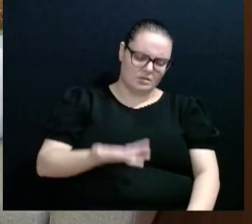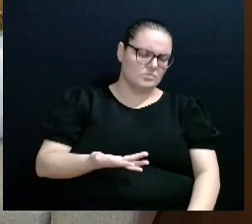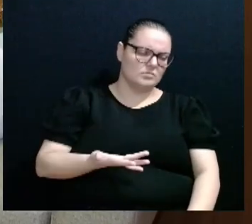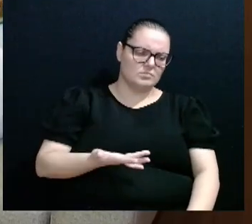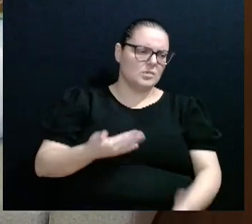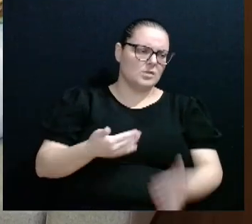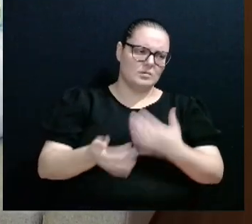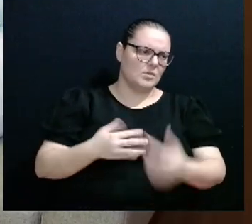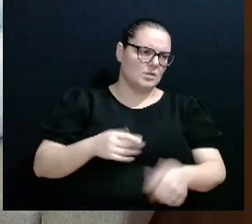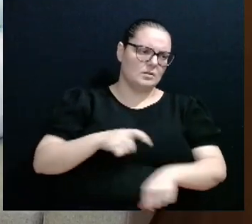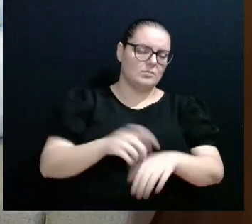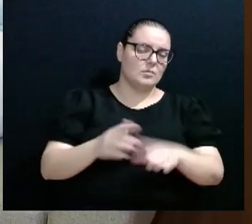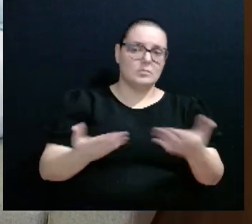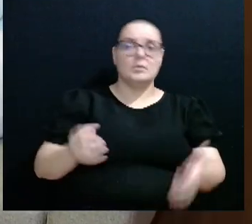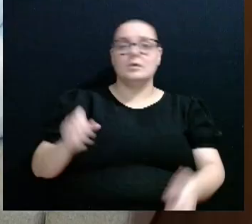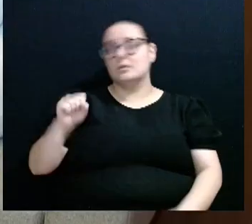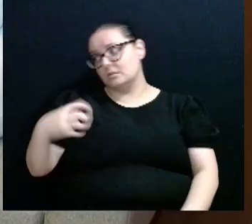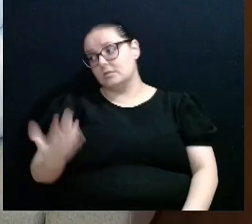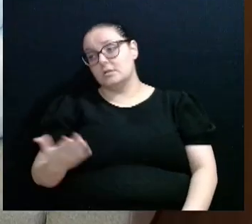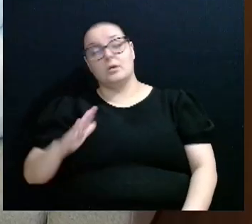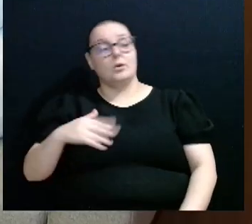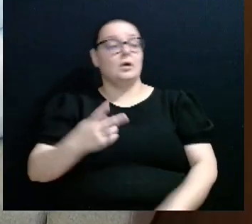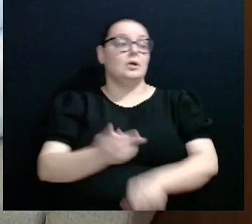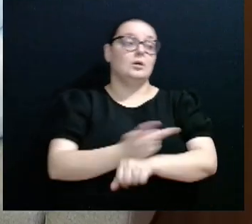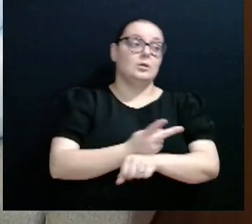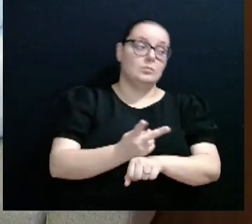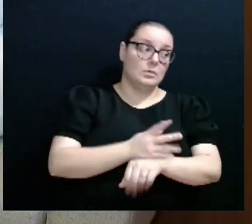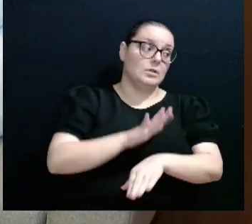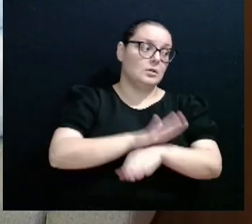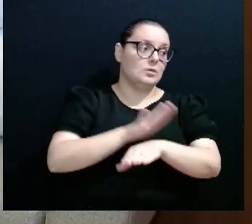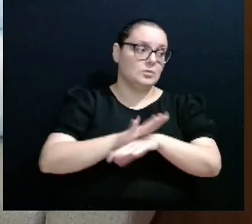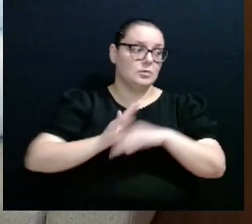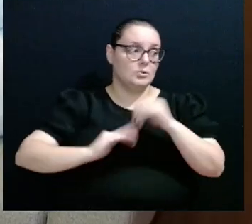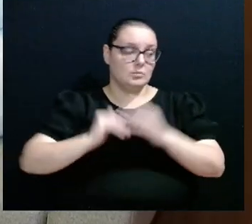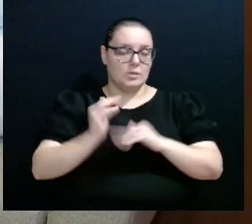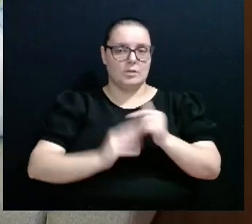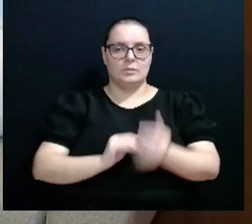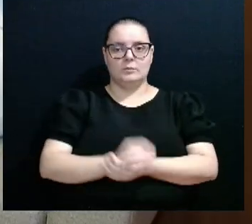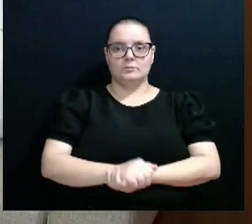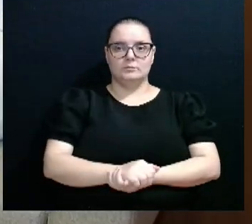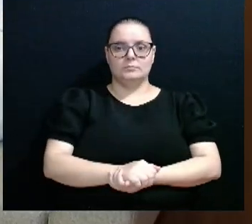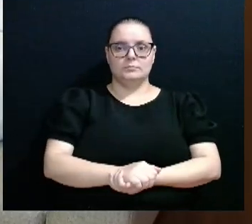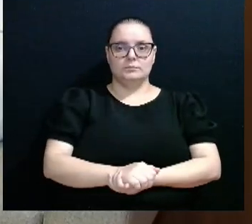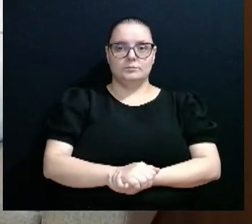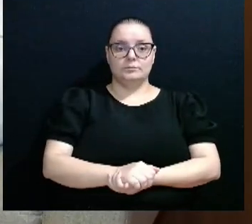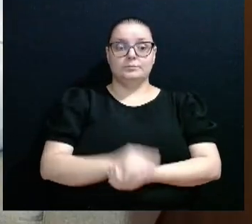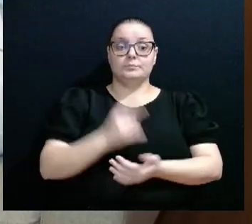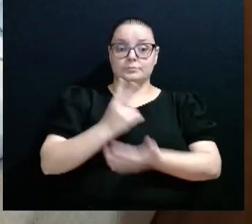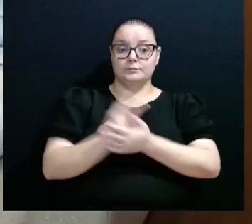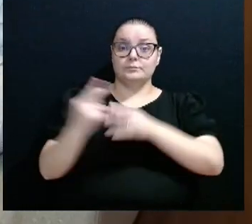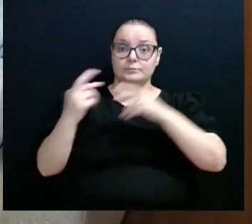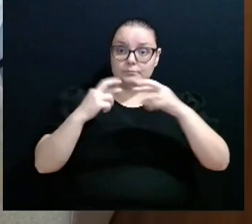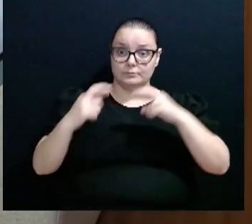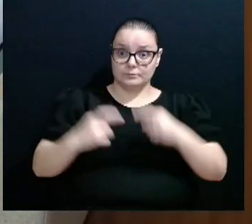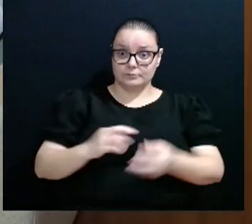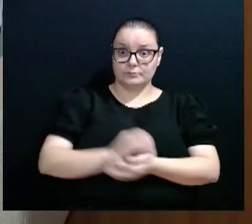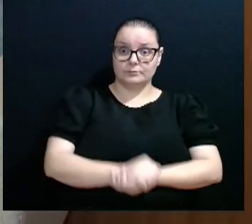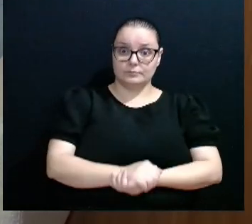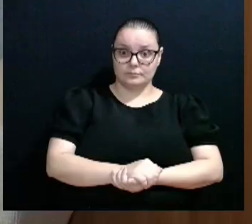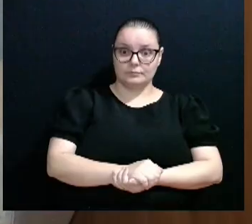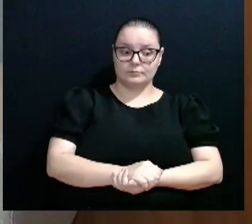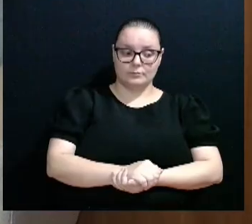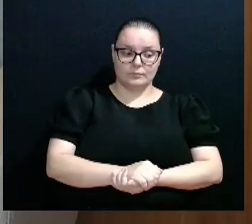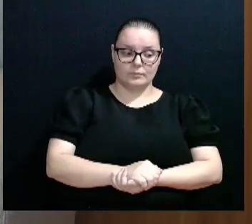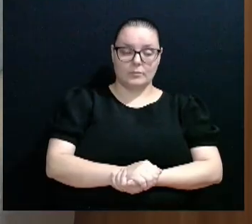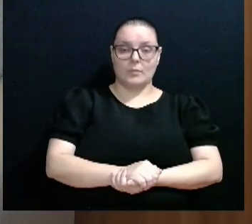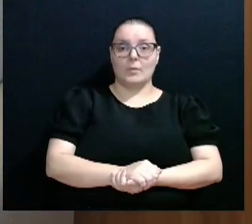Mas, enfim, quando procurar, quando buscar ajuda profissional, Adriana? A gente tem que sempre analisar quando a pessoa está em sofrimento.